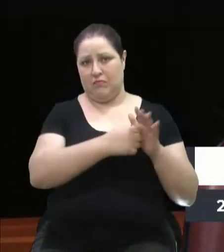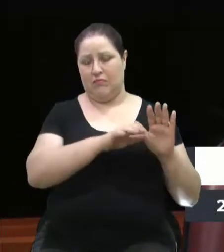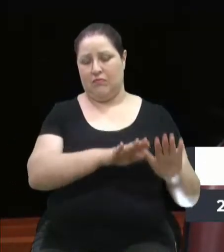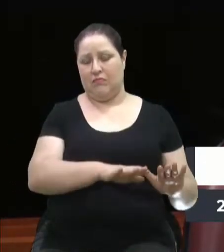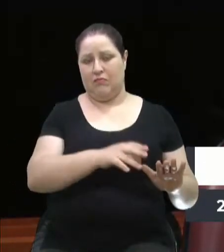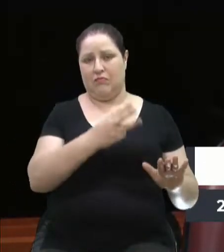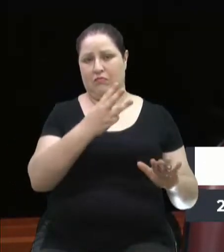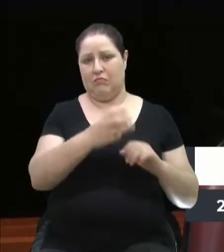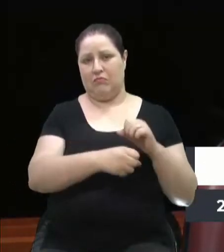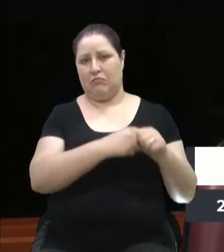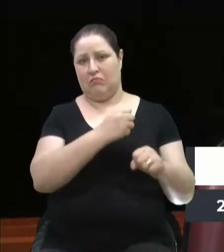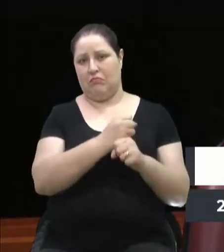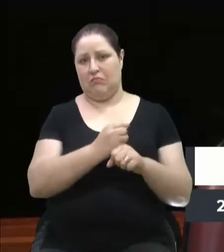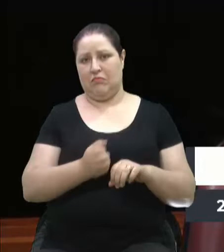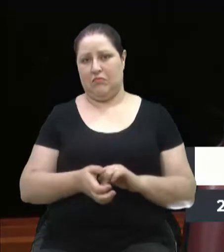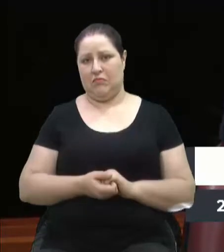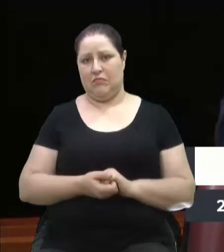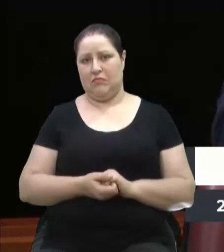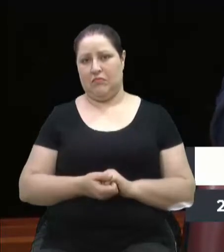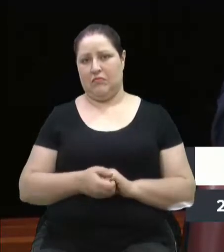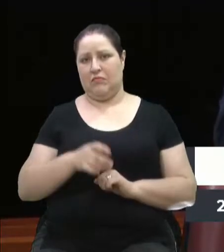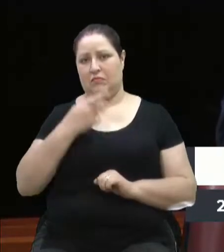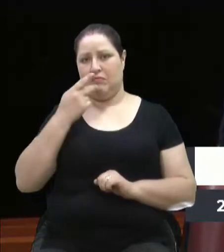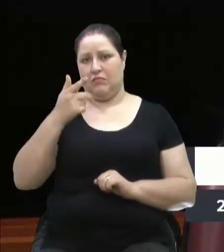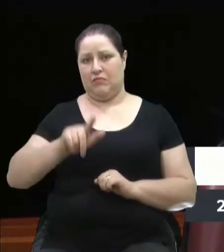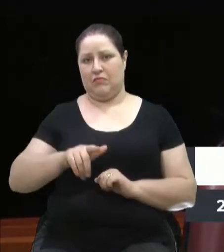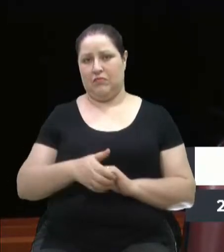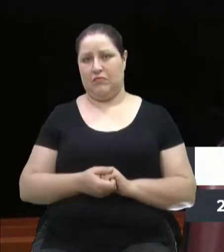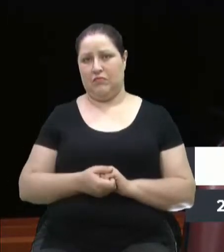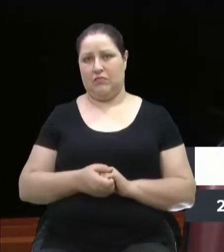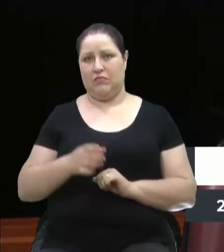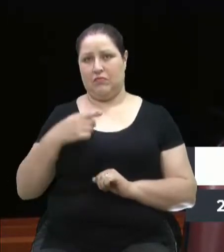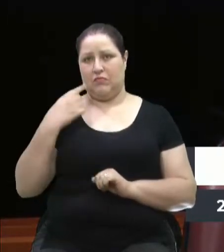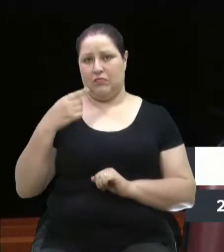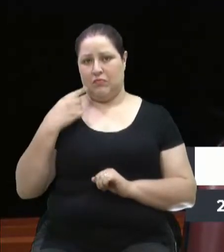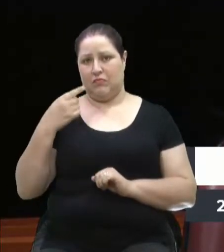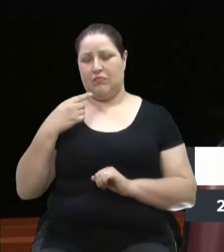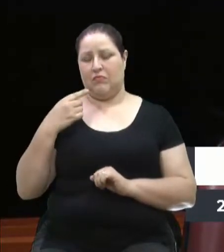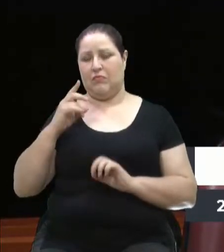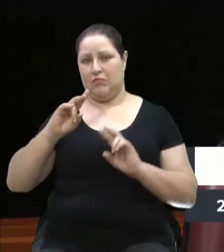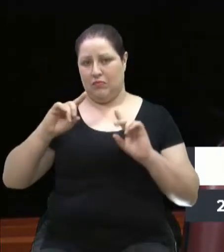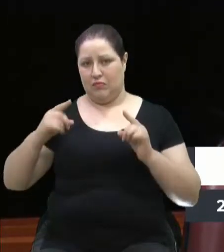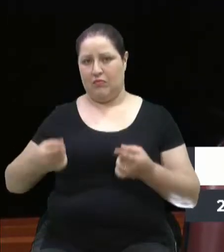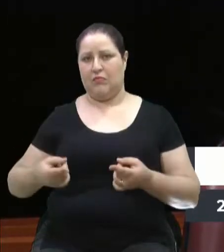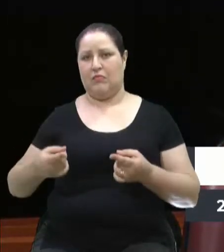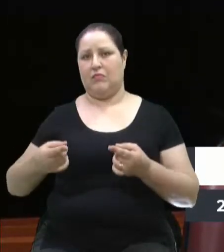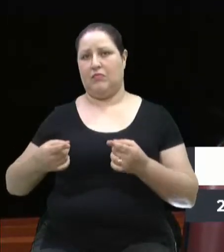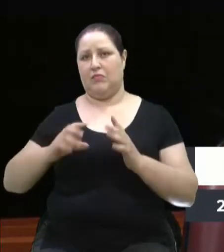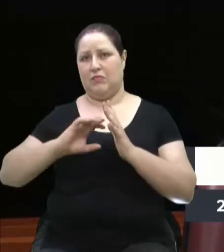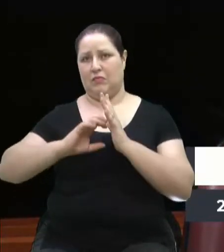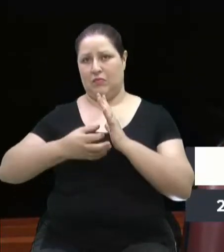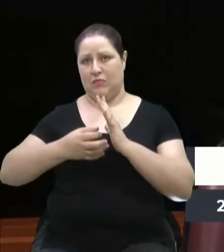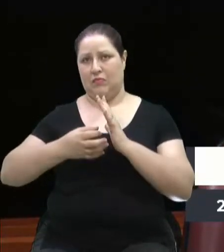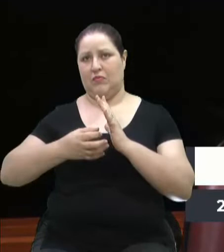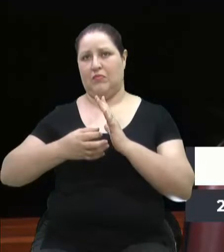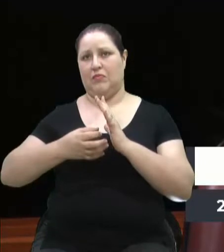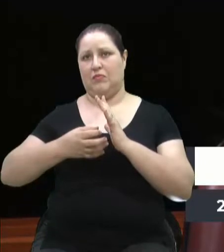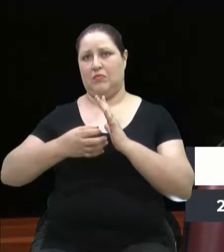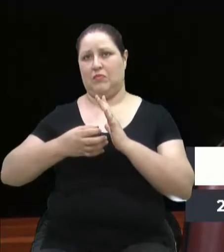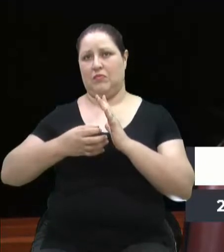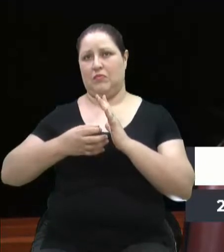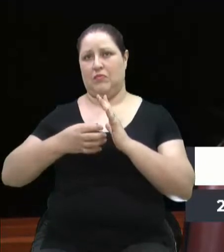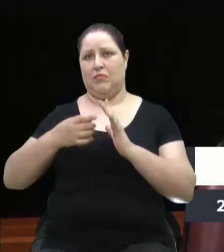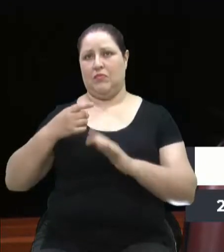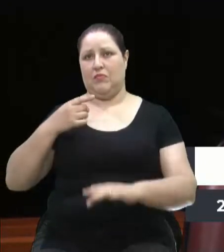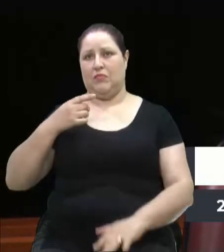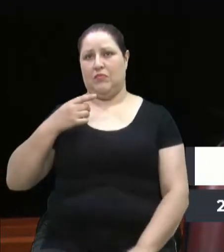é só reafirmar. E quando veio o deputado do partido do vereador Vanley aqui na casa, quero dizer que eu pedi uma emenda para ele,